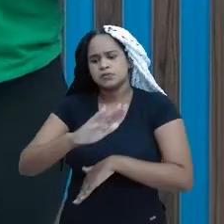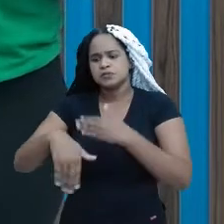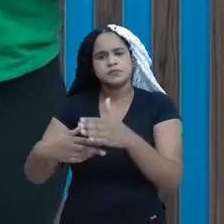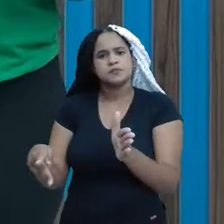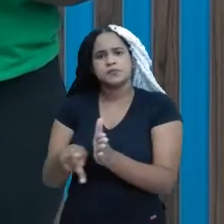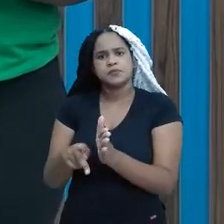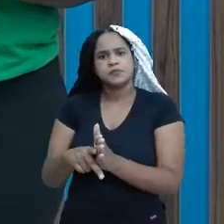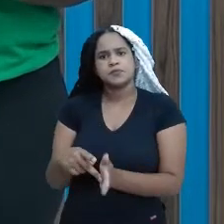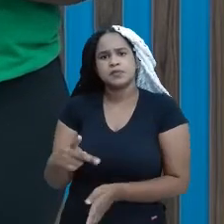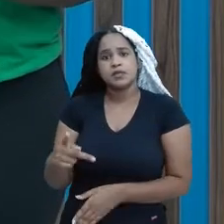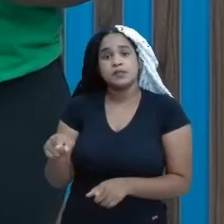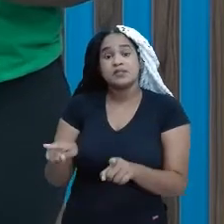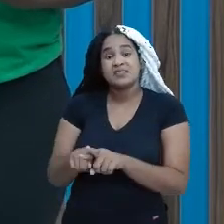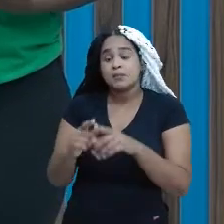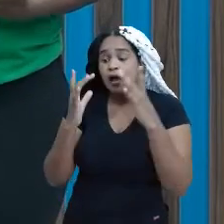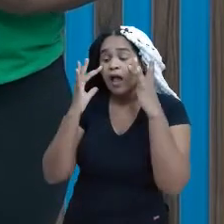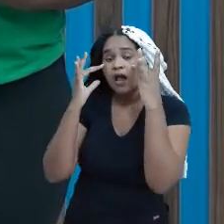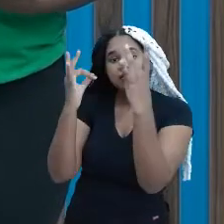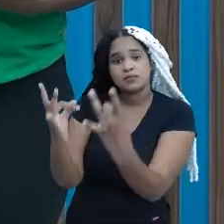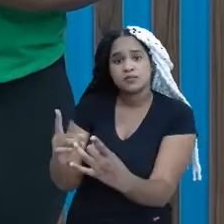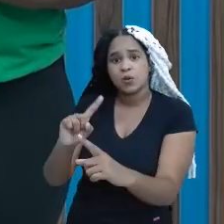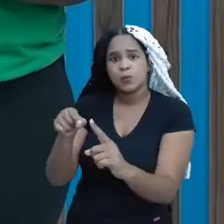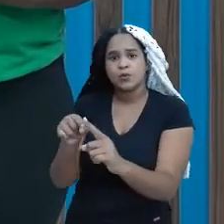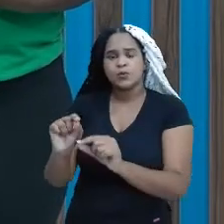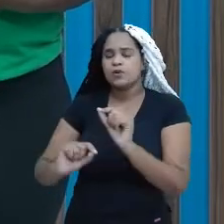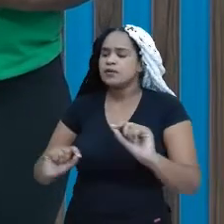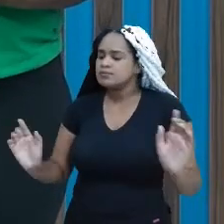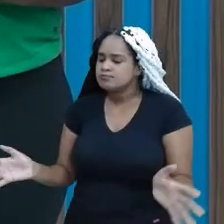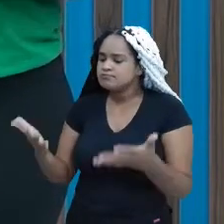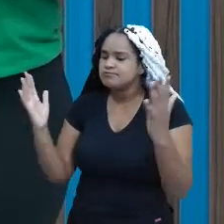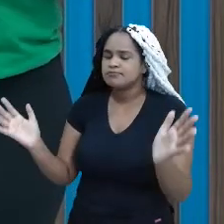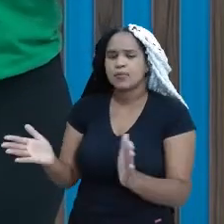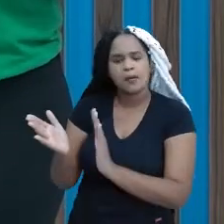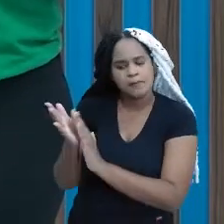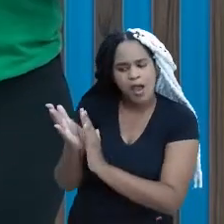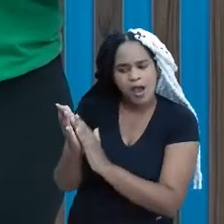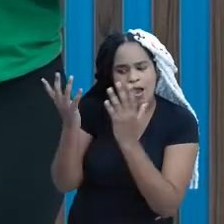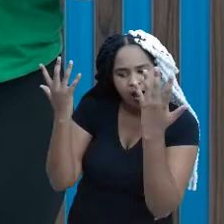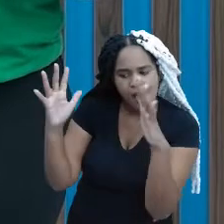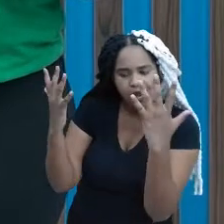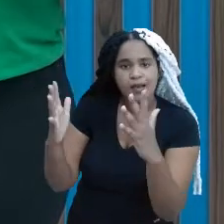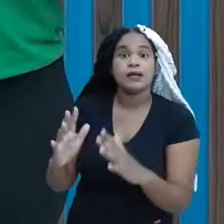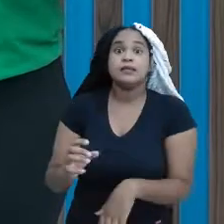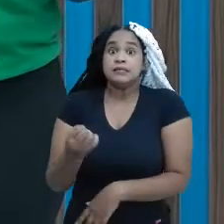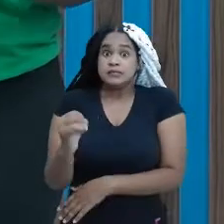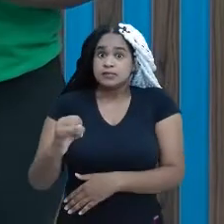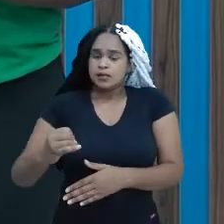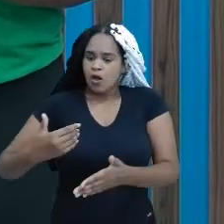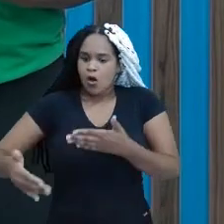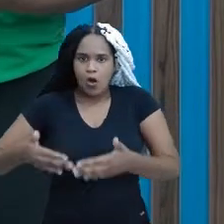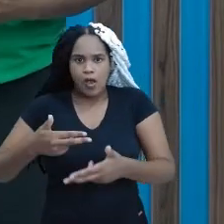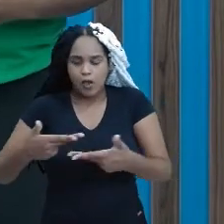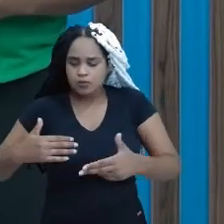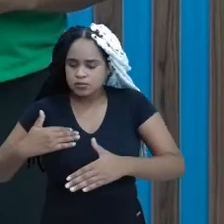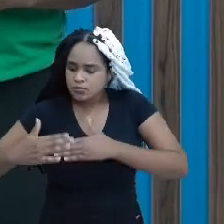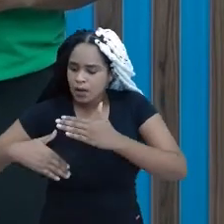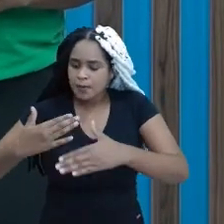prestar atenção para que não deixe nenhum elogio passar. Qualquer avanço é